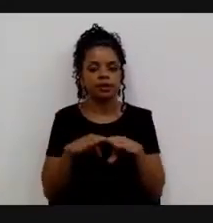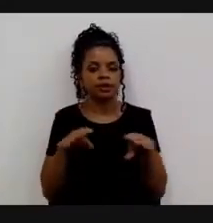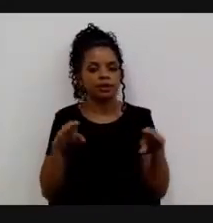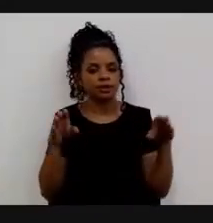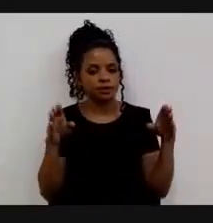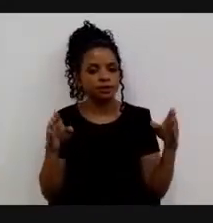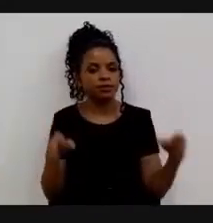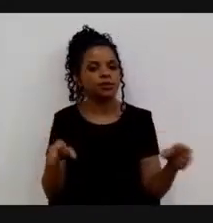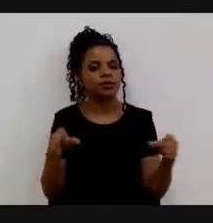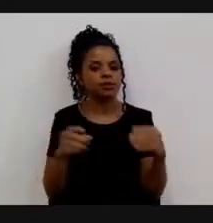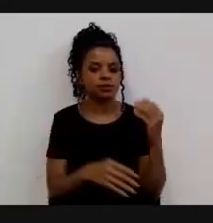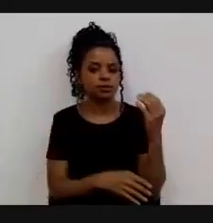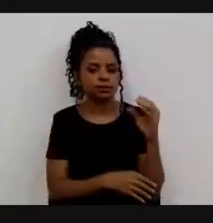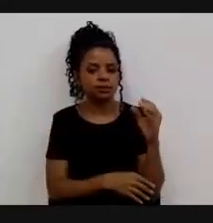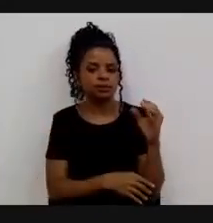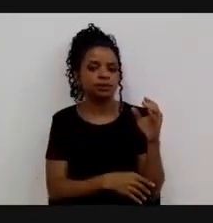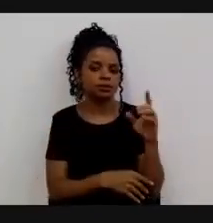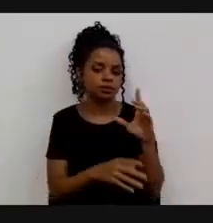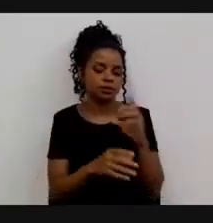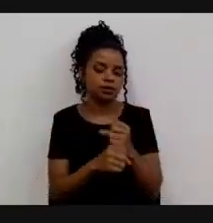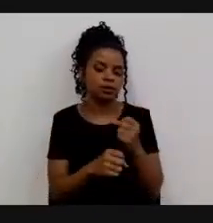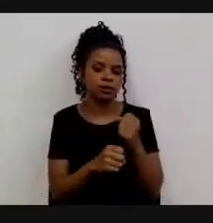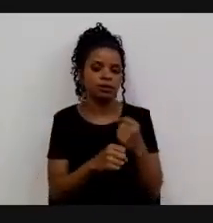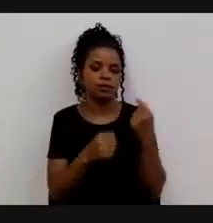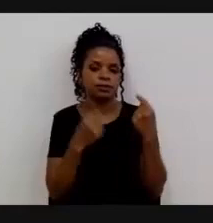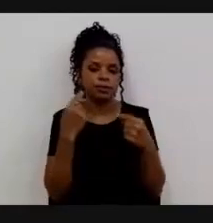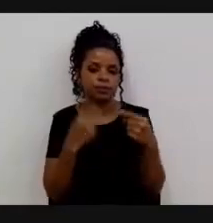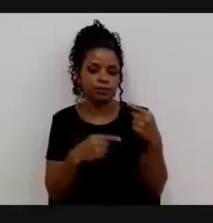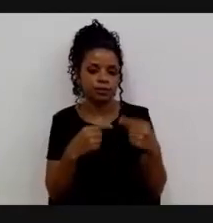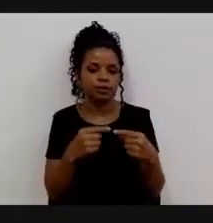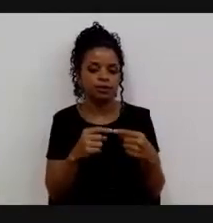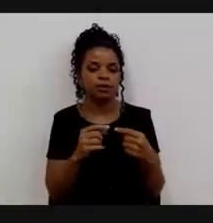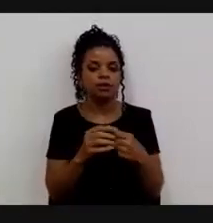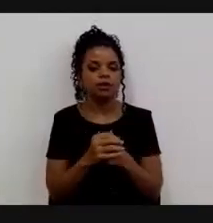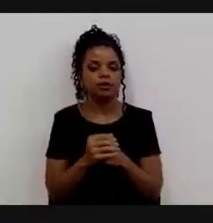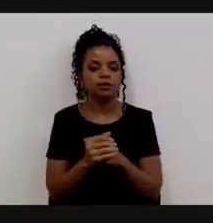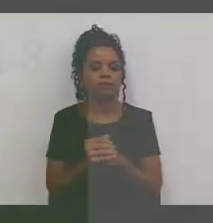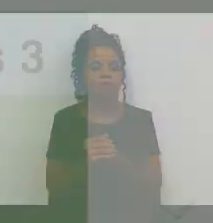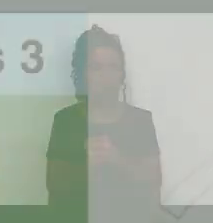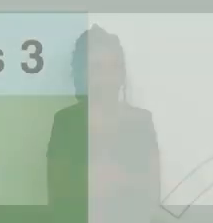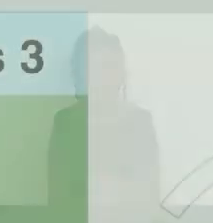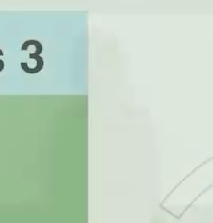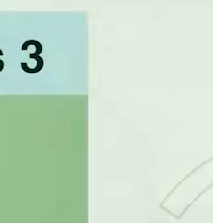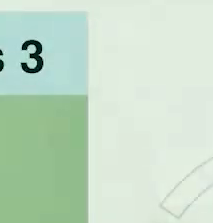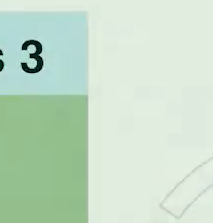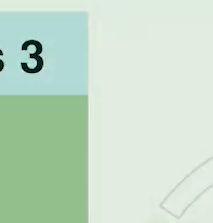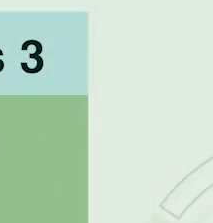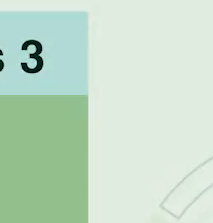trabalho, de Ciência de Dados e Política. Depois a gente tem a palestra de encerramento.